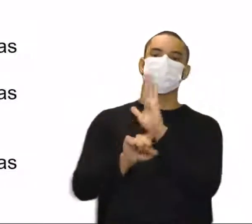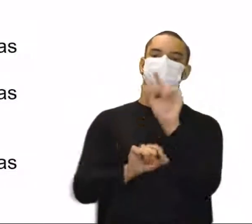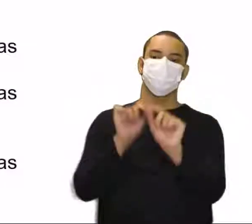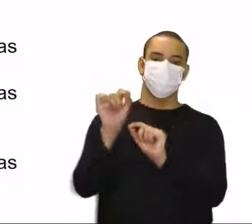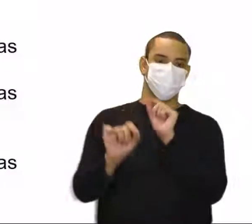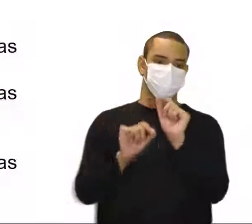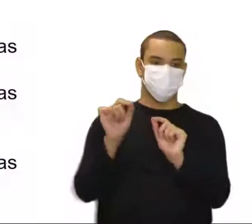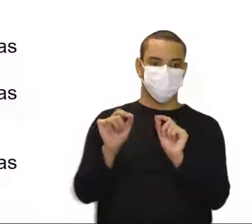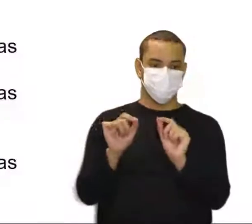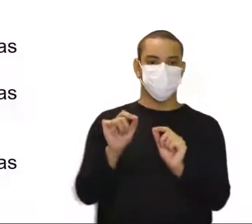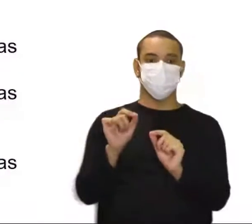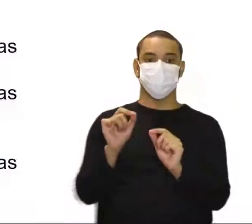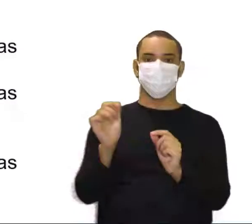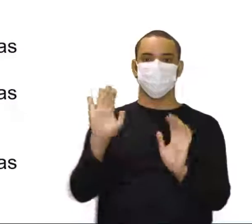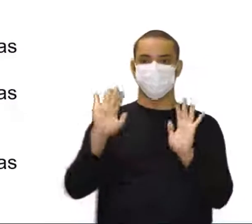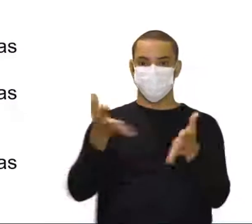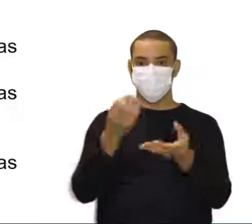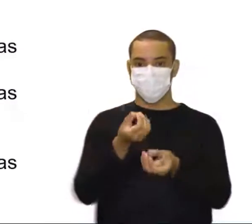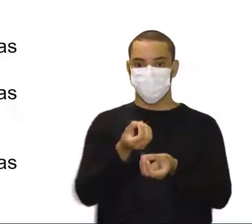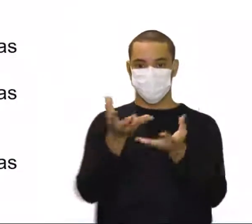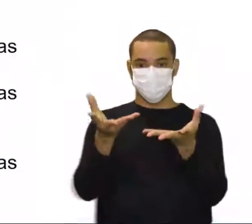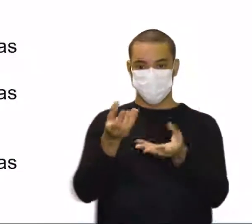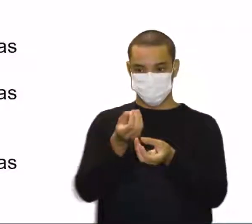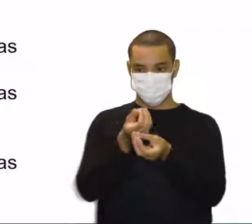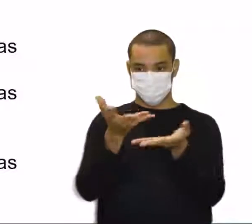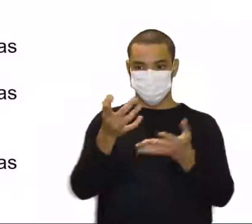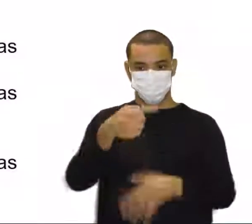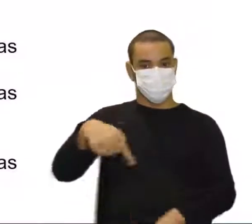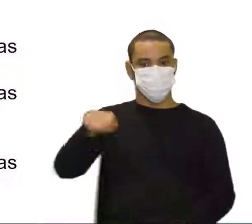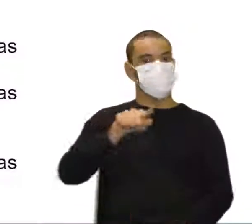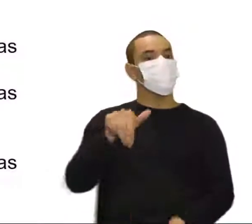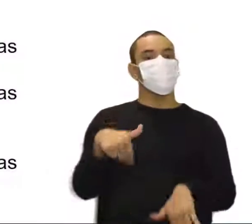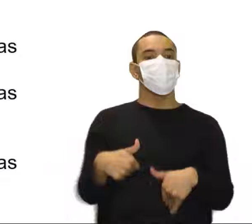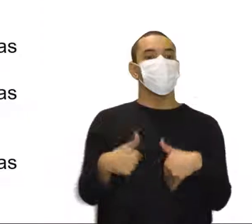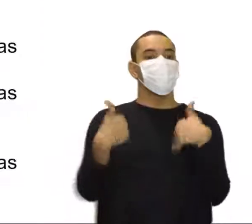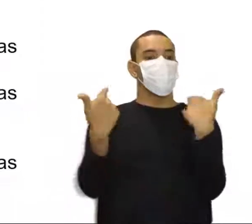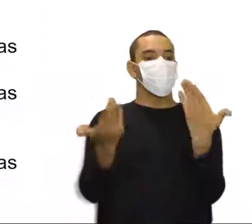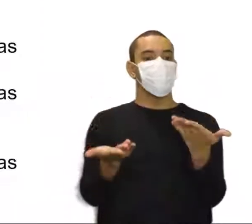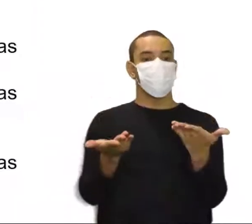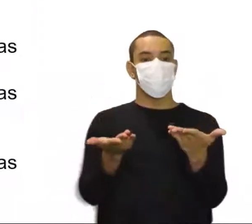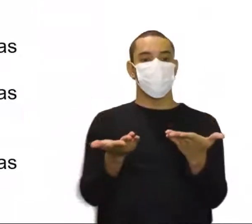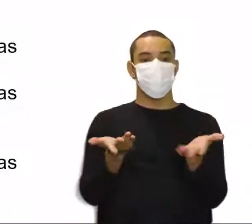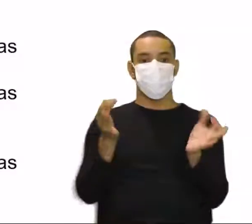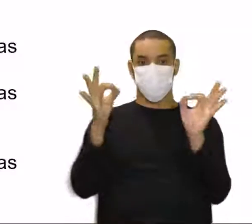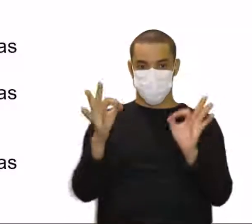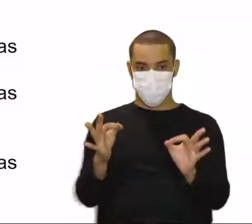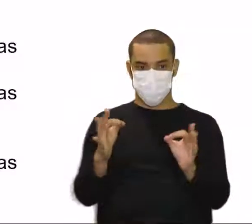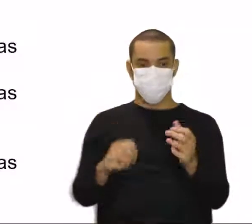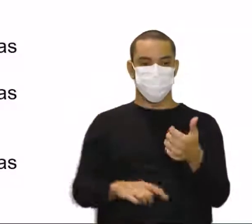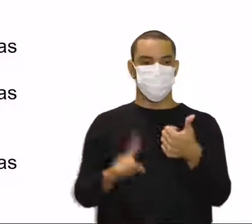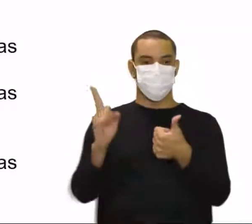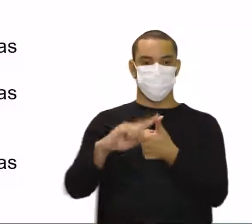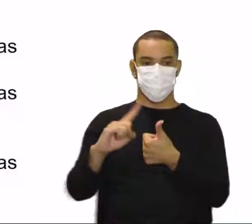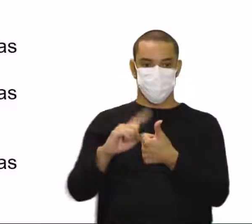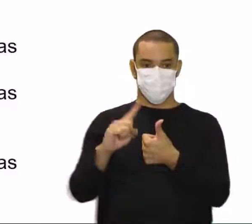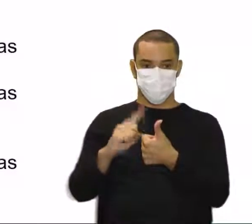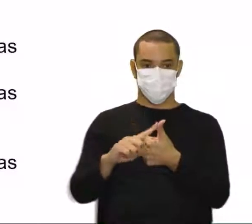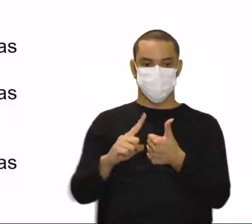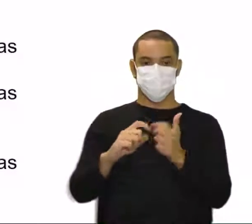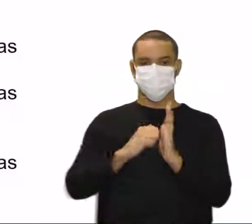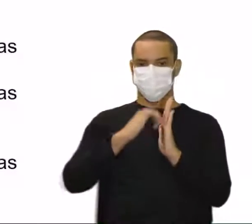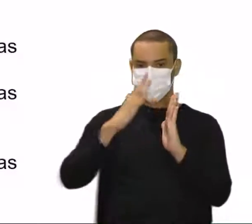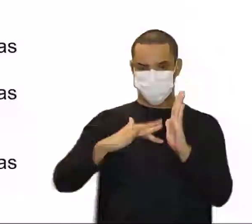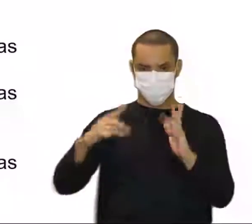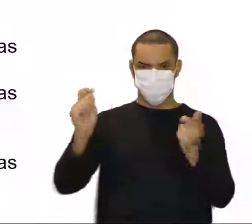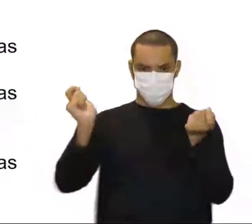seguinte: com base nas informações fornecidas, julgue as afirmações a seguir. 1. As ondas gravitacionais podem